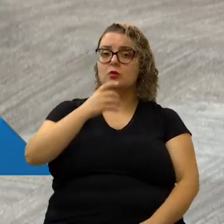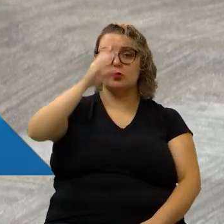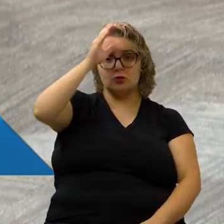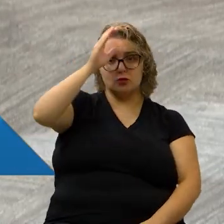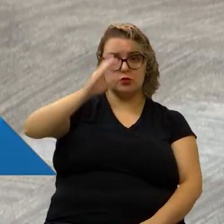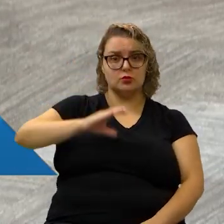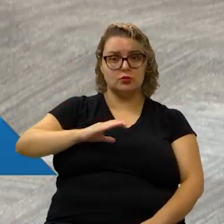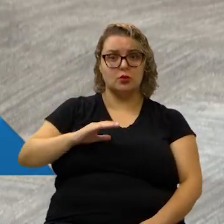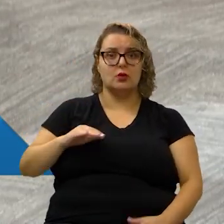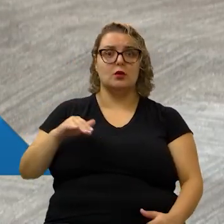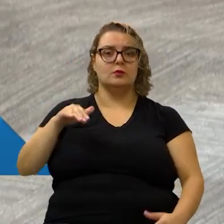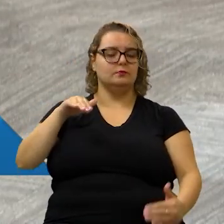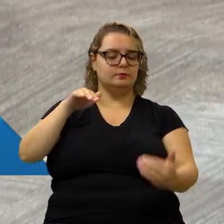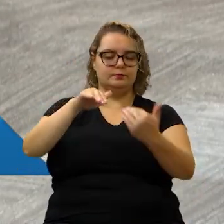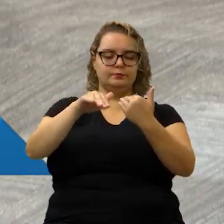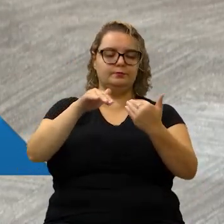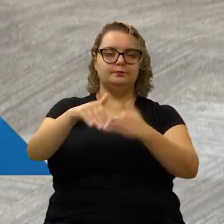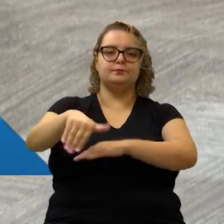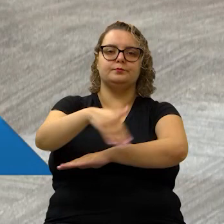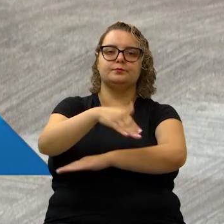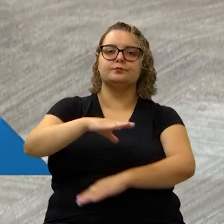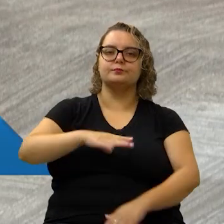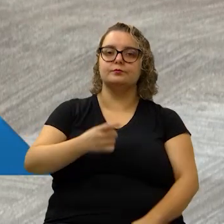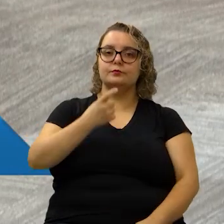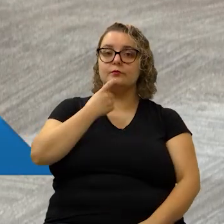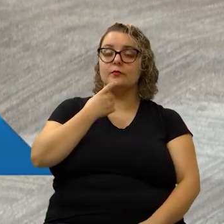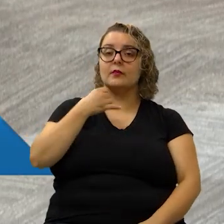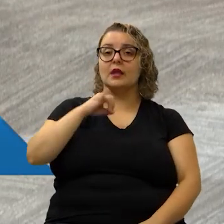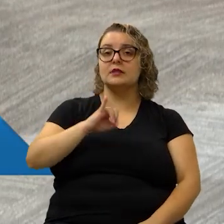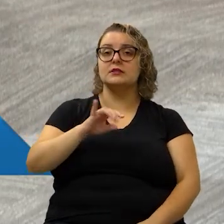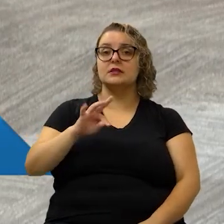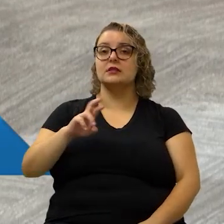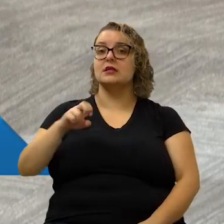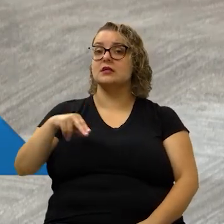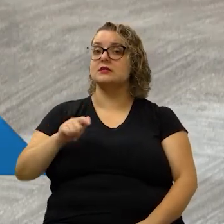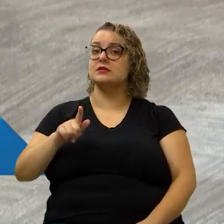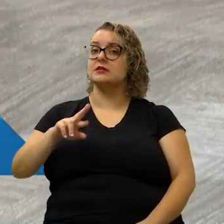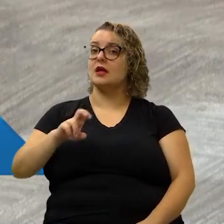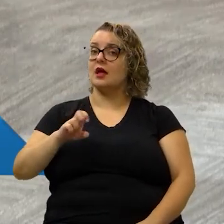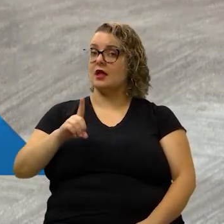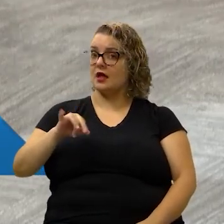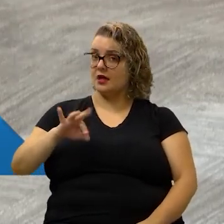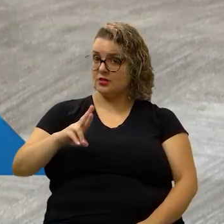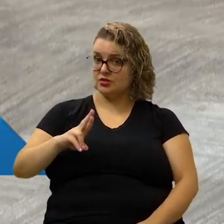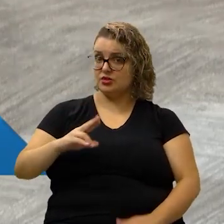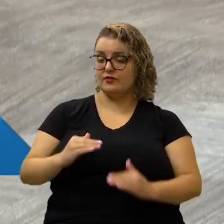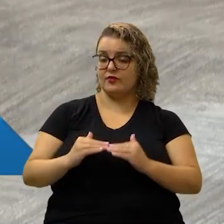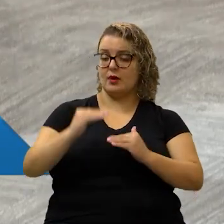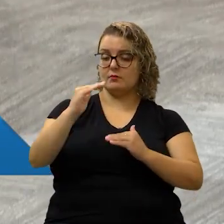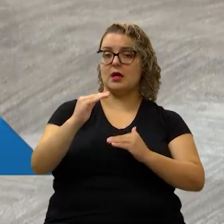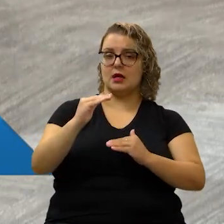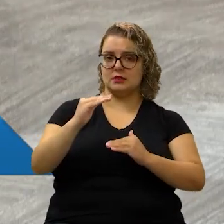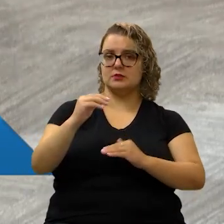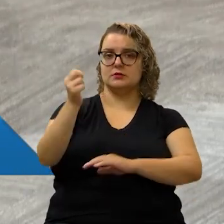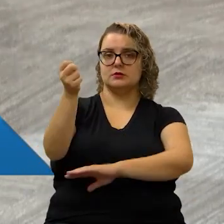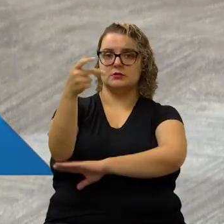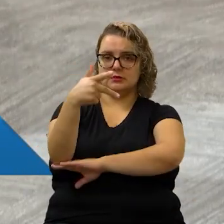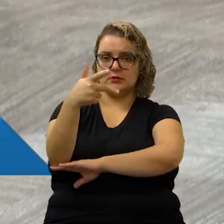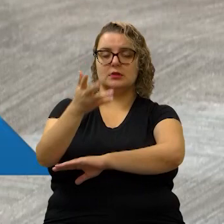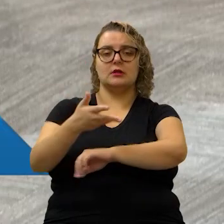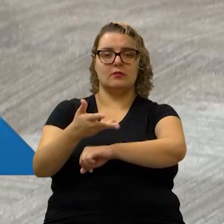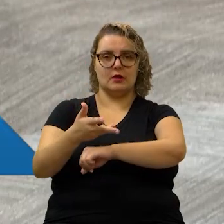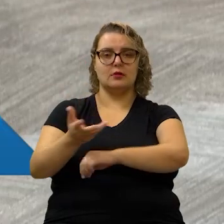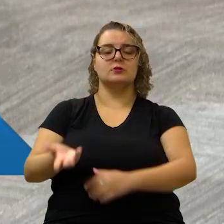todos o cidadão que trafega pelas ruas de Campinas se ele transgredir o o o a velocidade